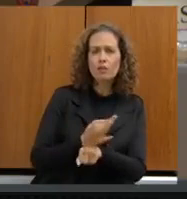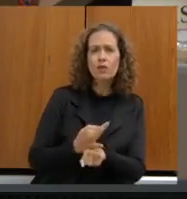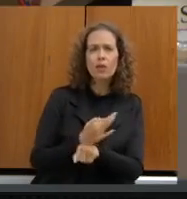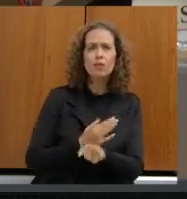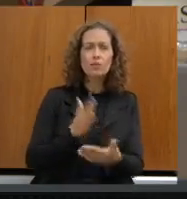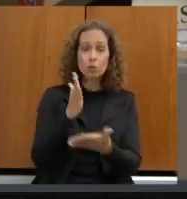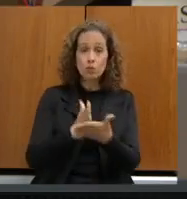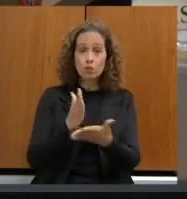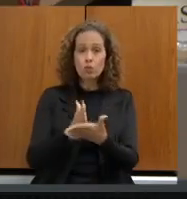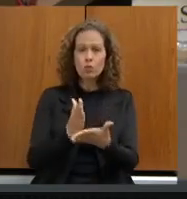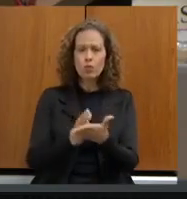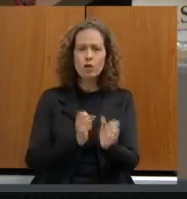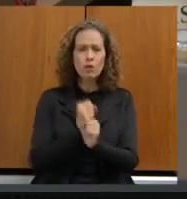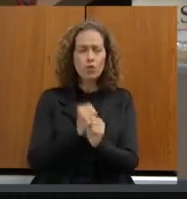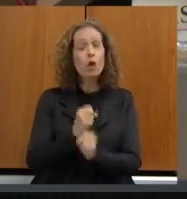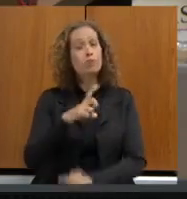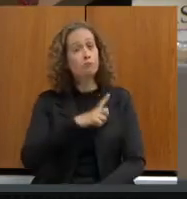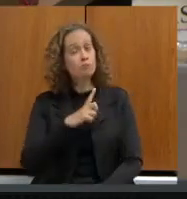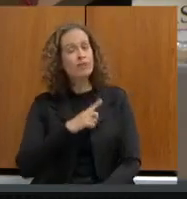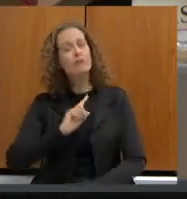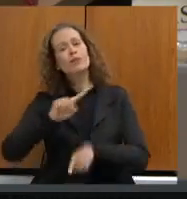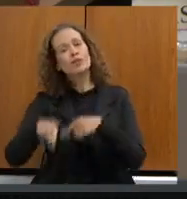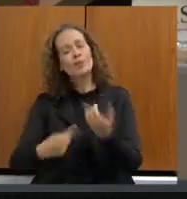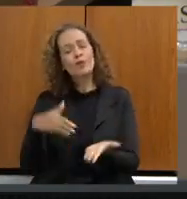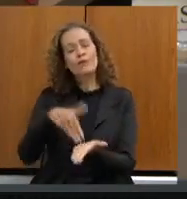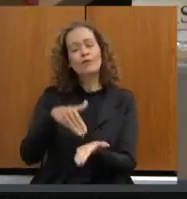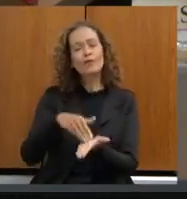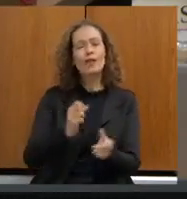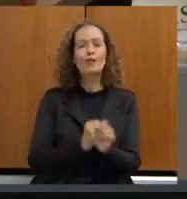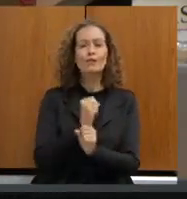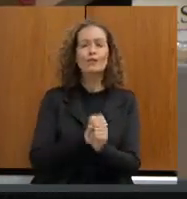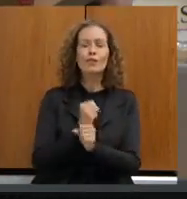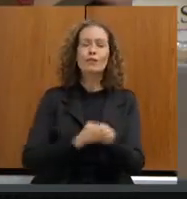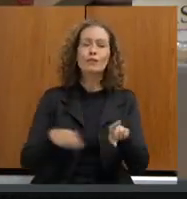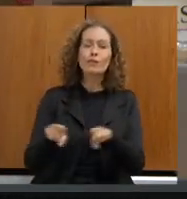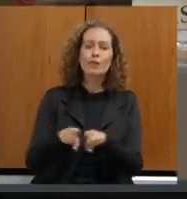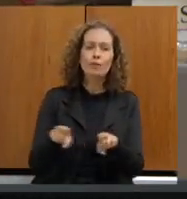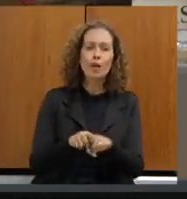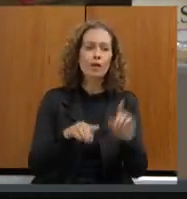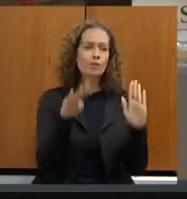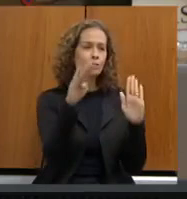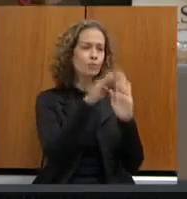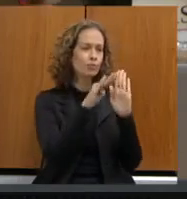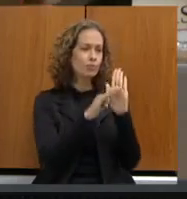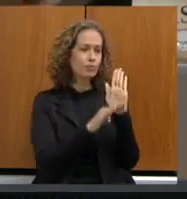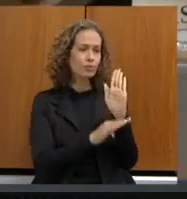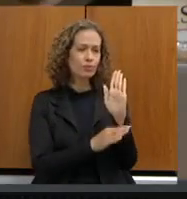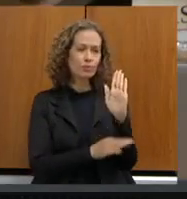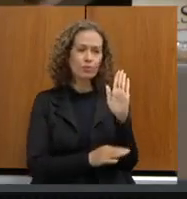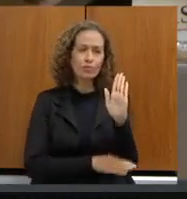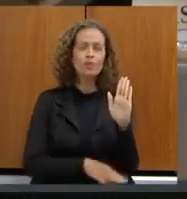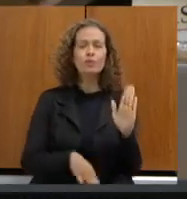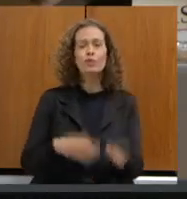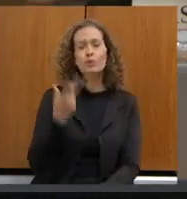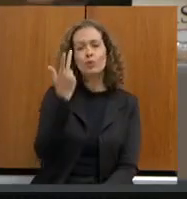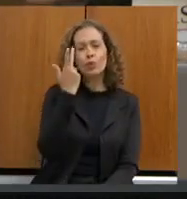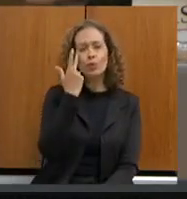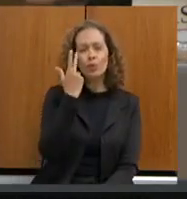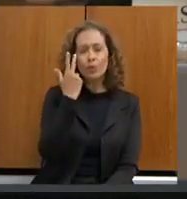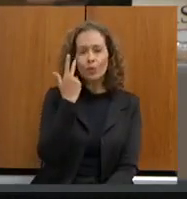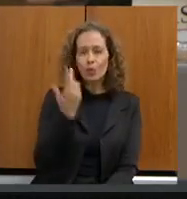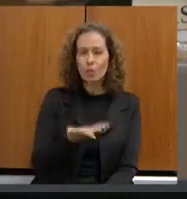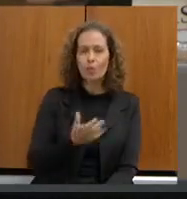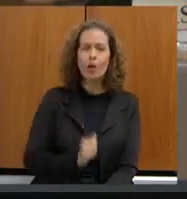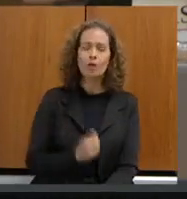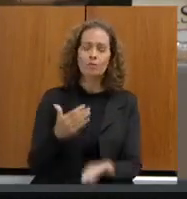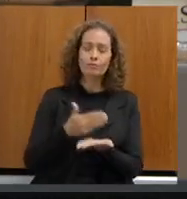férias que tem no meio do anos depois do recesso do final do ano para esse ano o cronograma vem seguindo normal de forma que nós vamos ter a